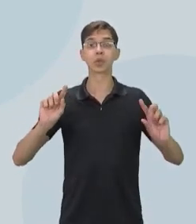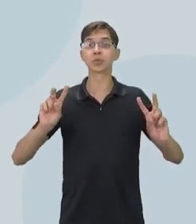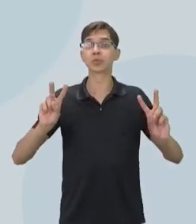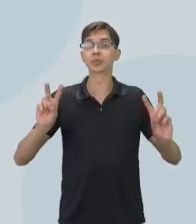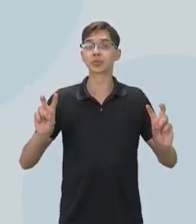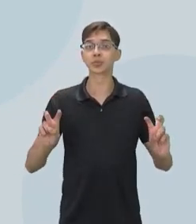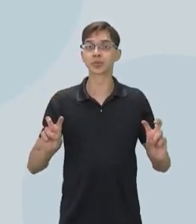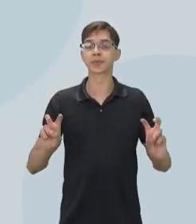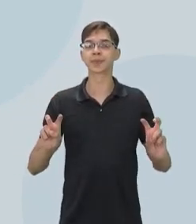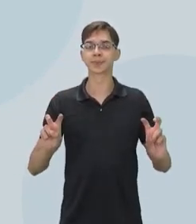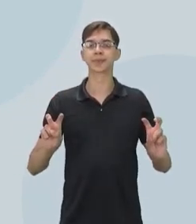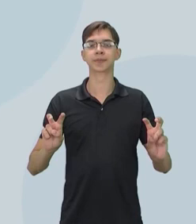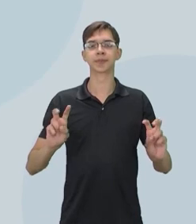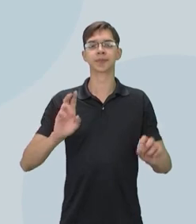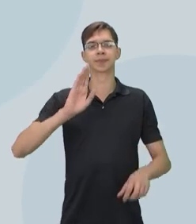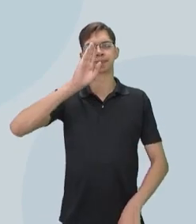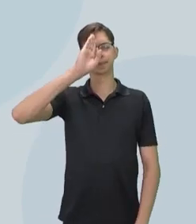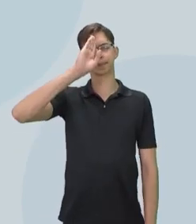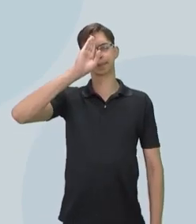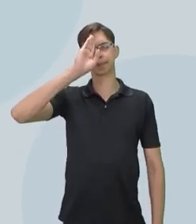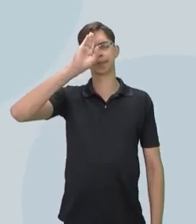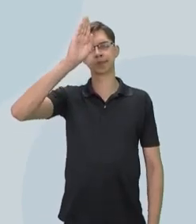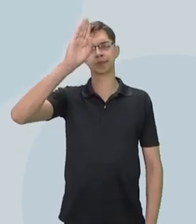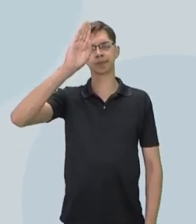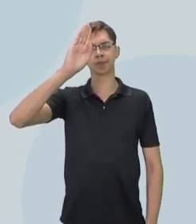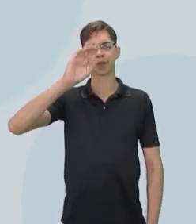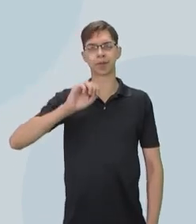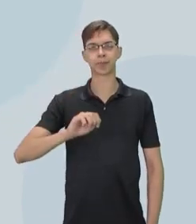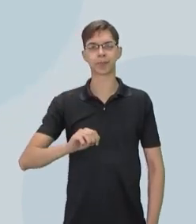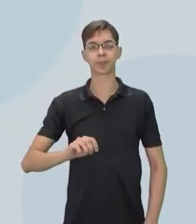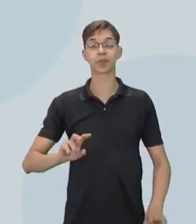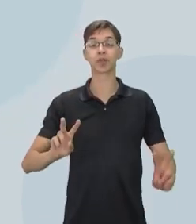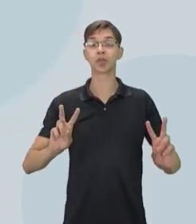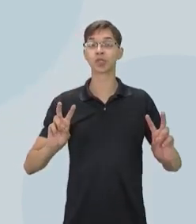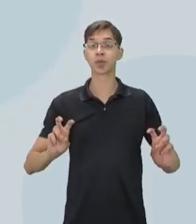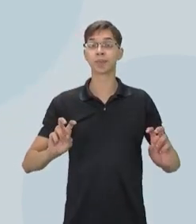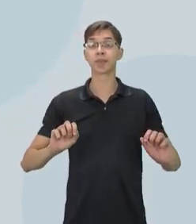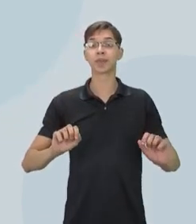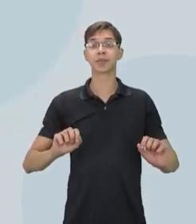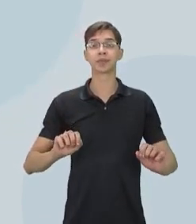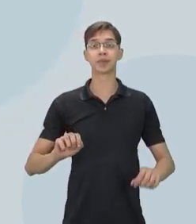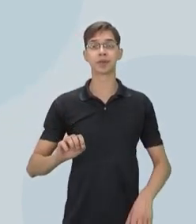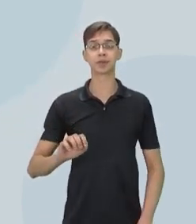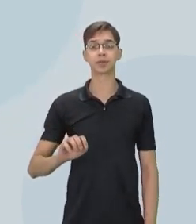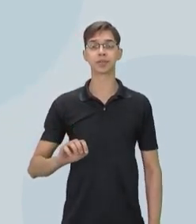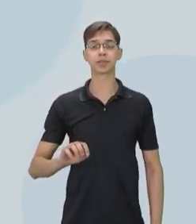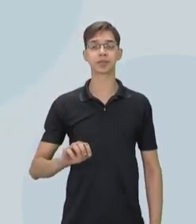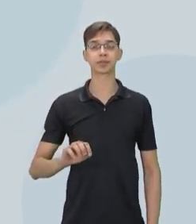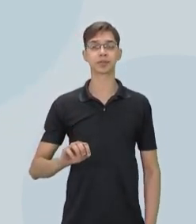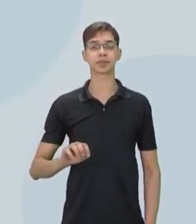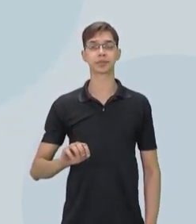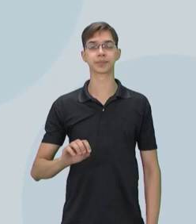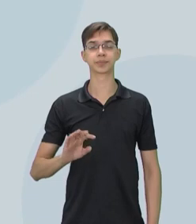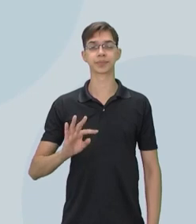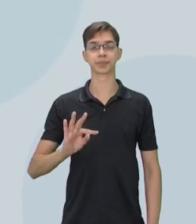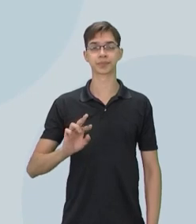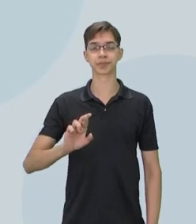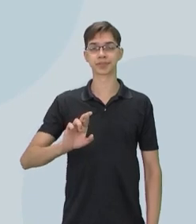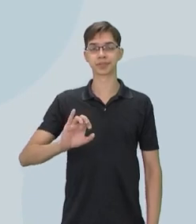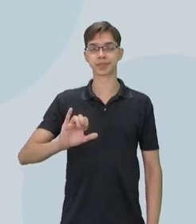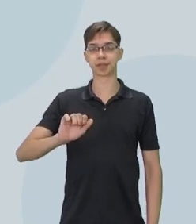métricas fundamentais entre os elementos de triângulos retângulos, em diferentes